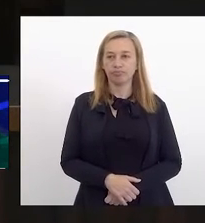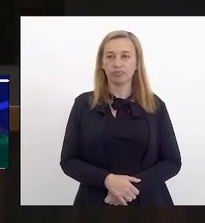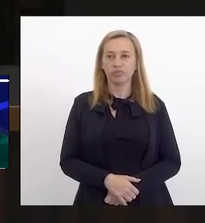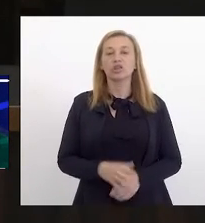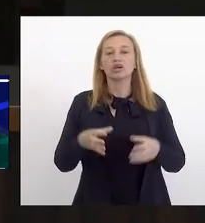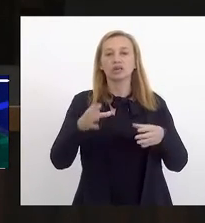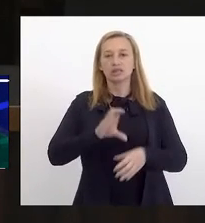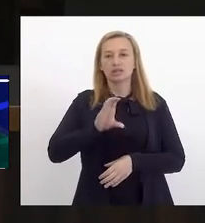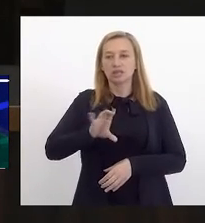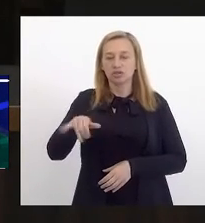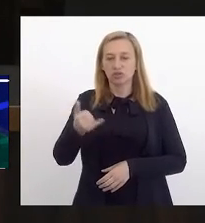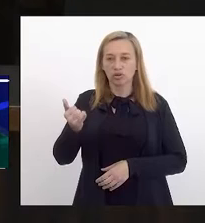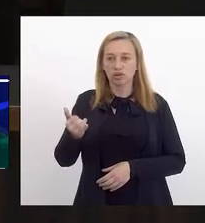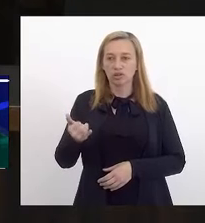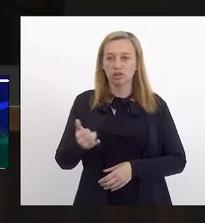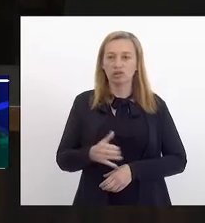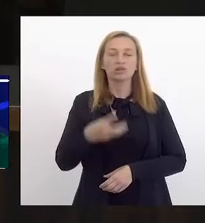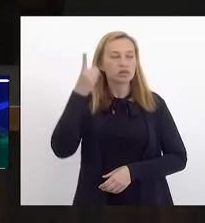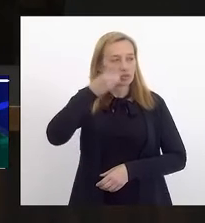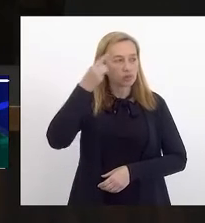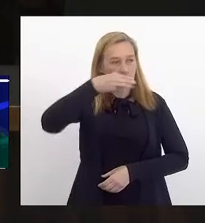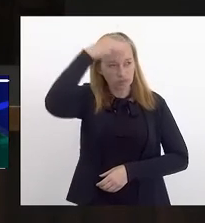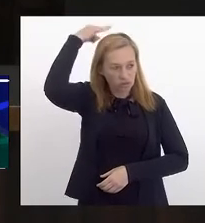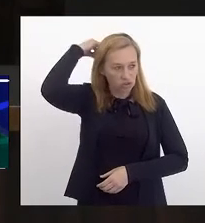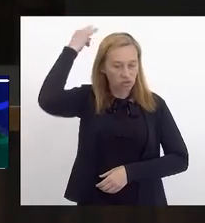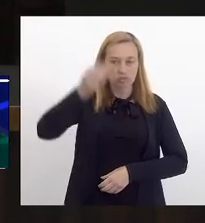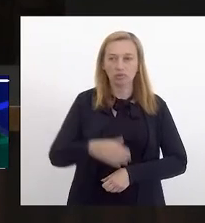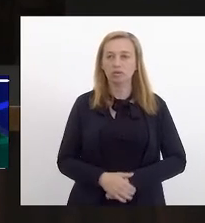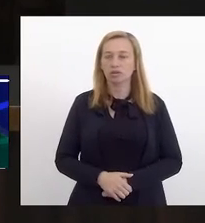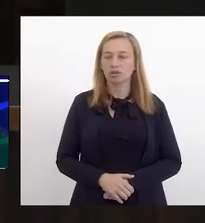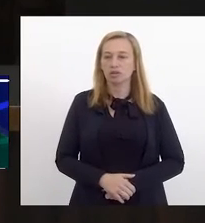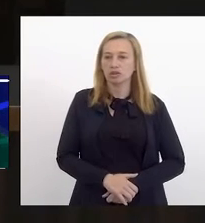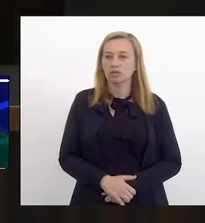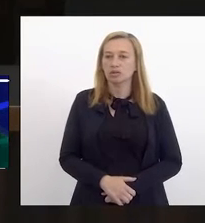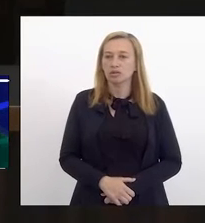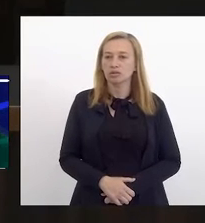pela CCJ, deputado Márcio Pacheco.